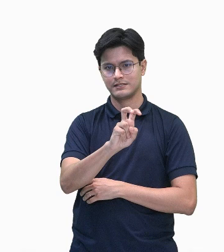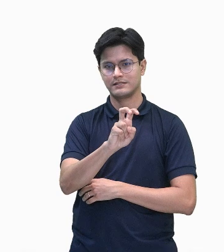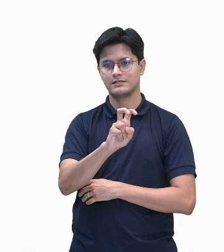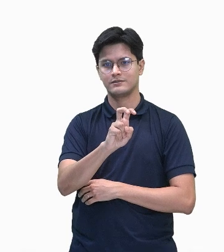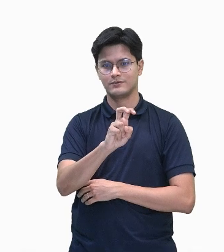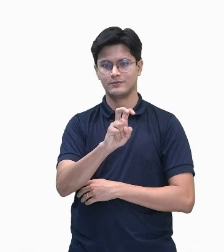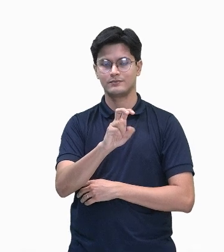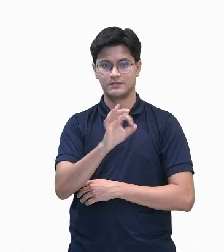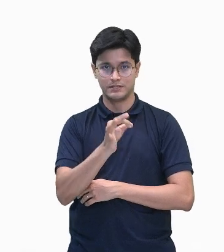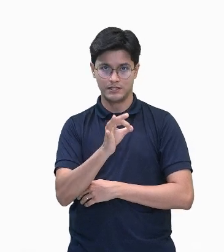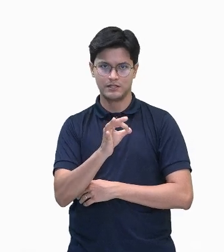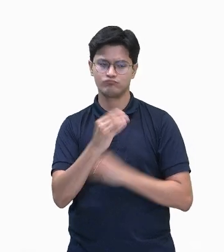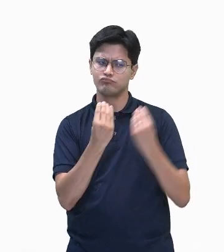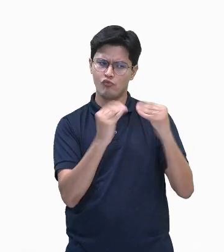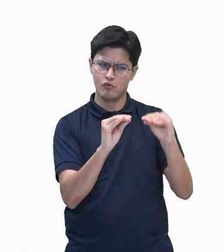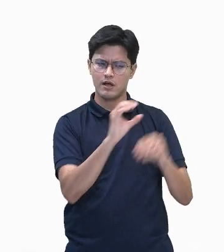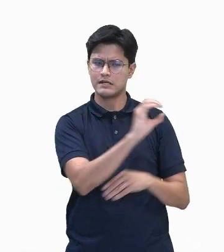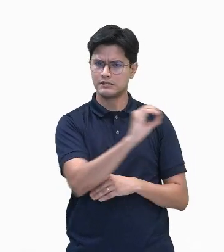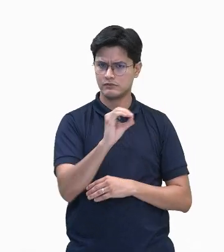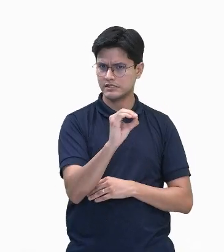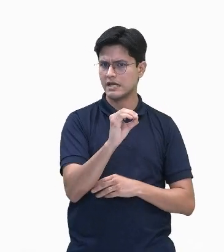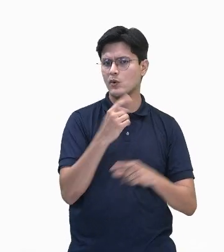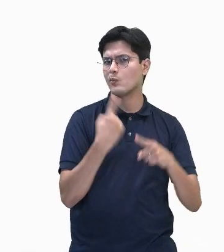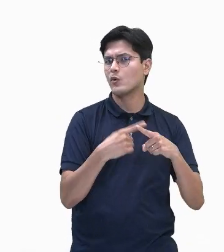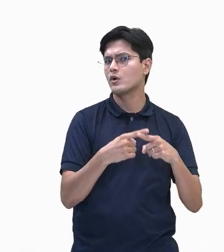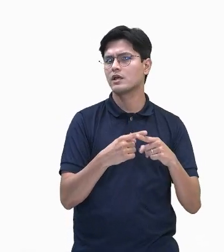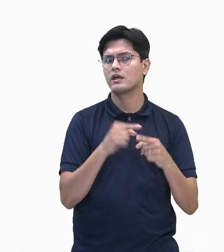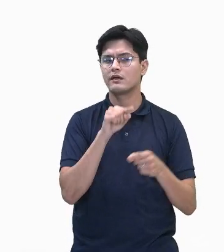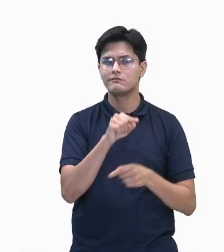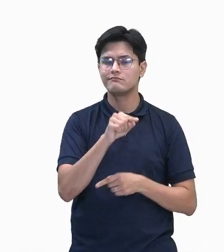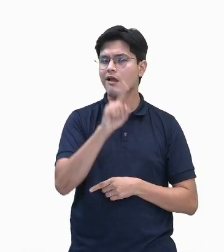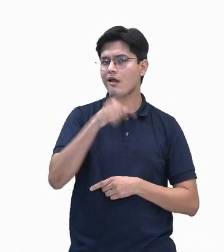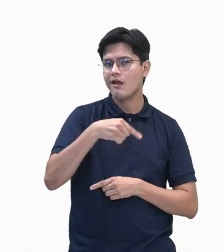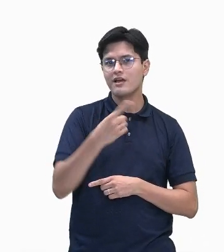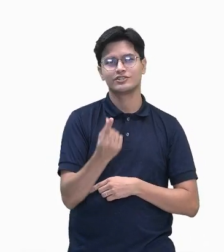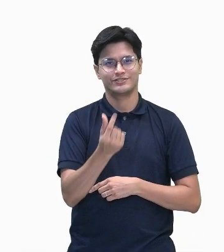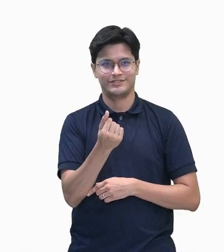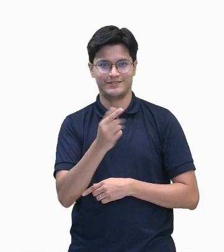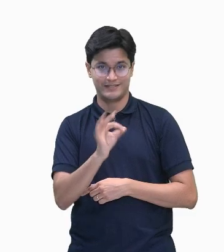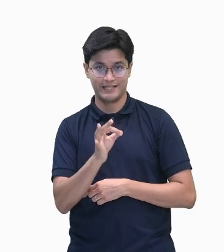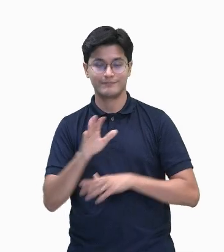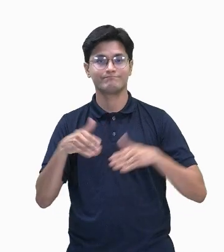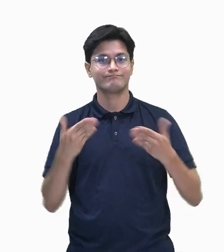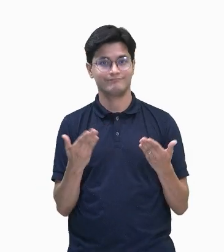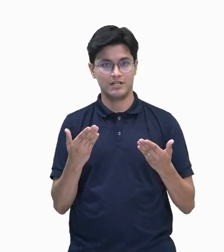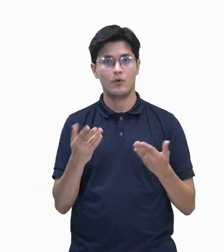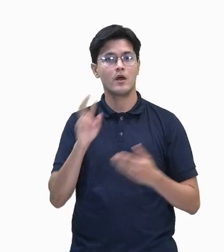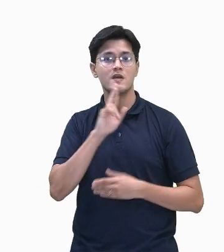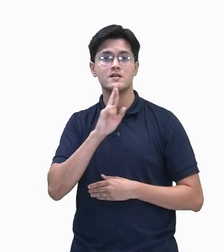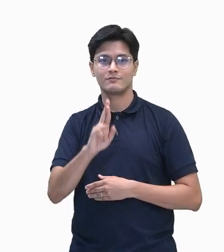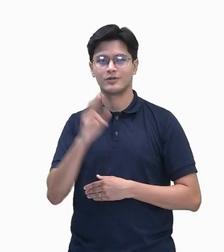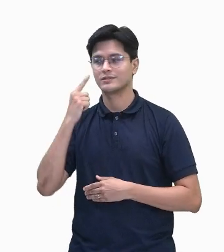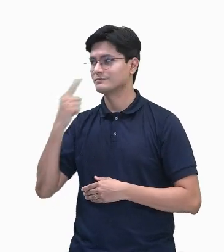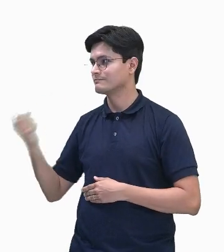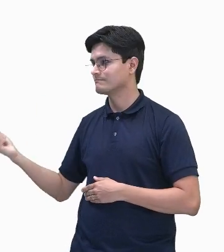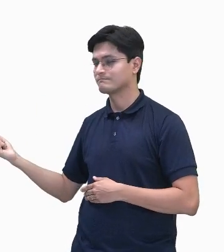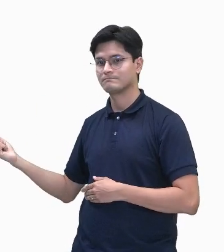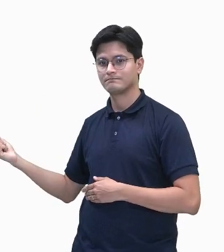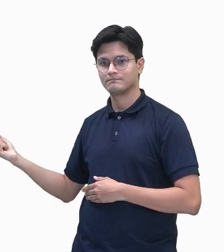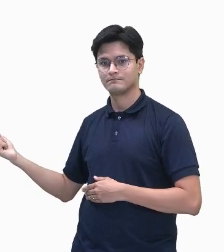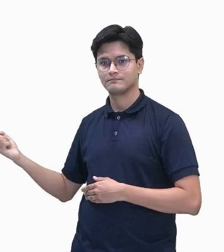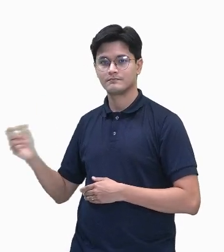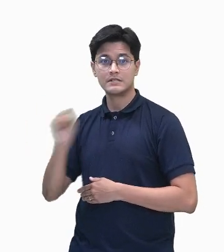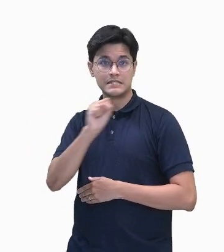00, porque nós estamos tratando de dinheiro, né? Circular aqui a nossa resposta, tá bom? Então, marca bem aí, ó. Se vender